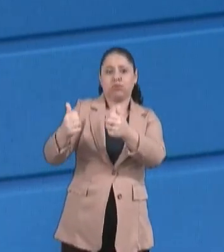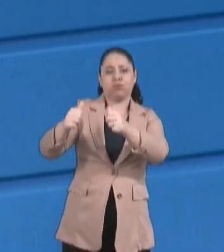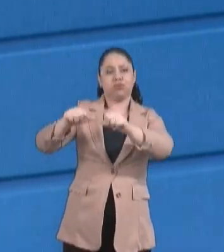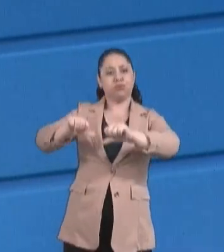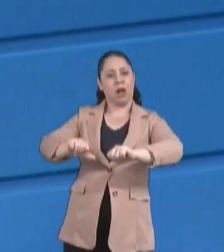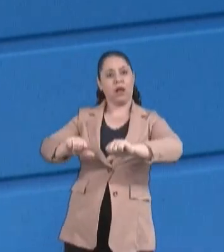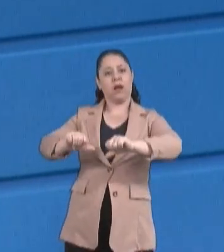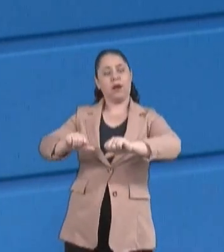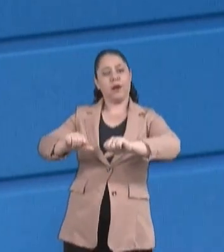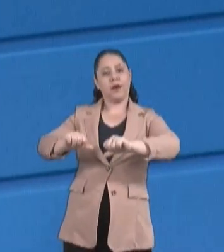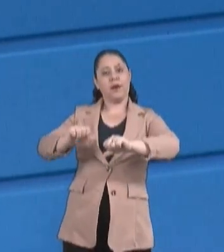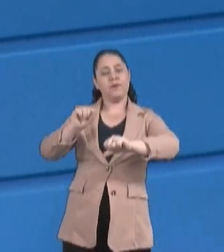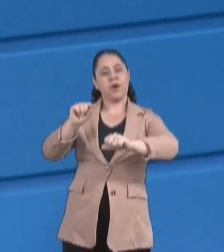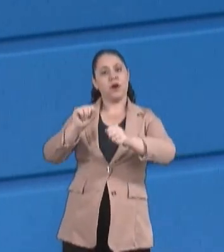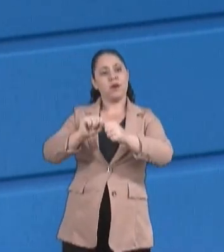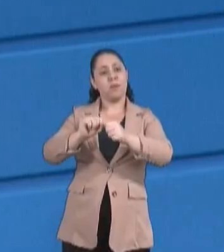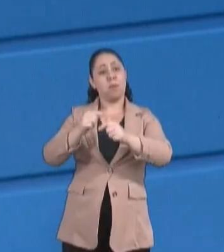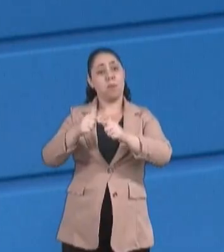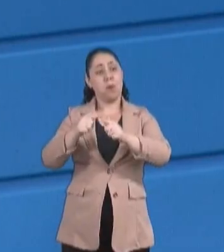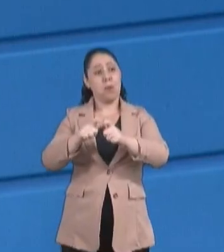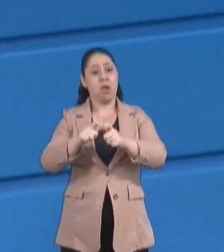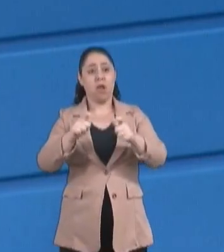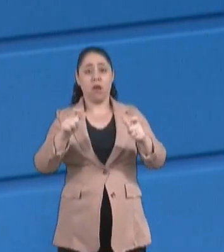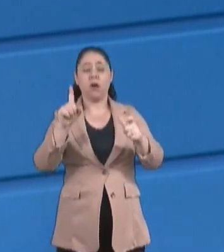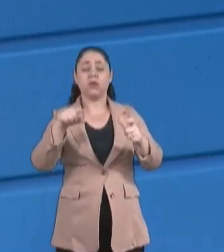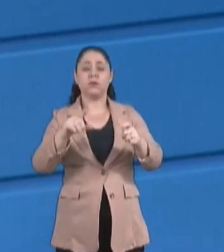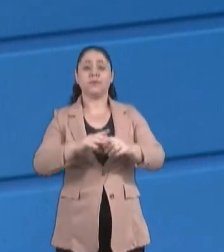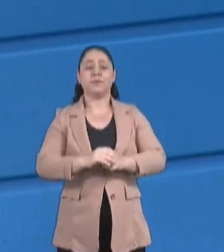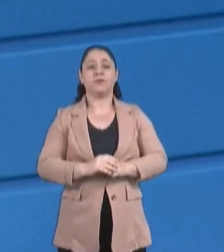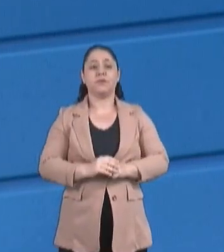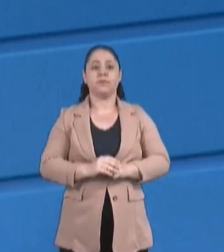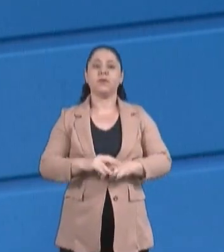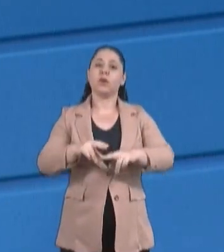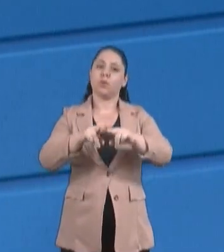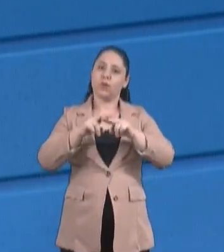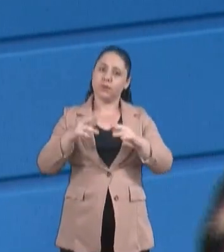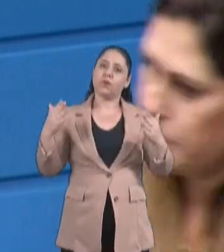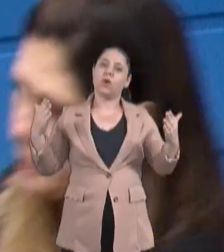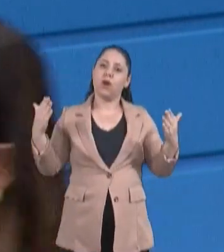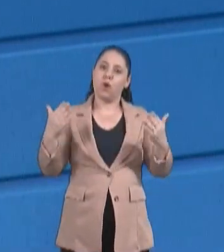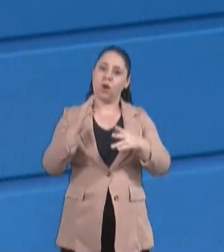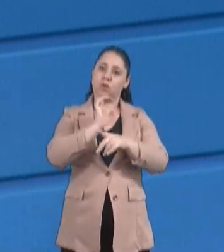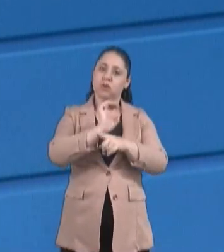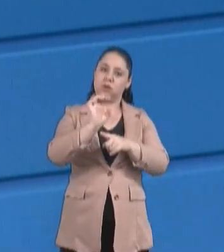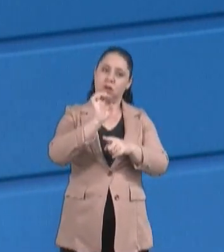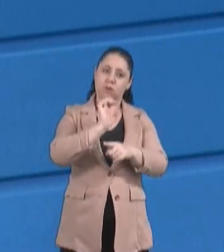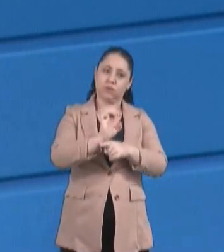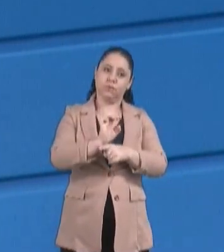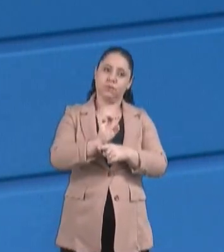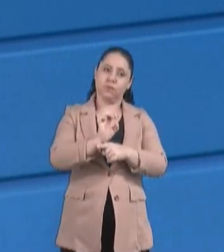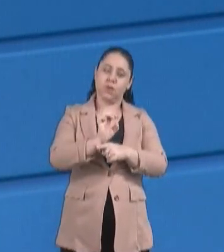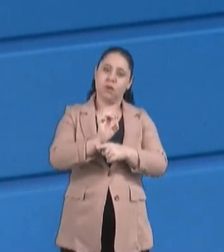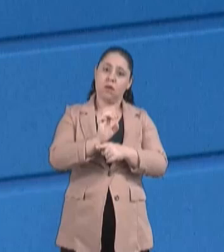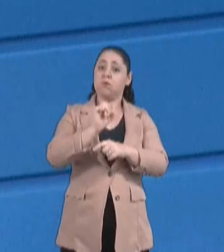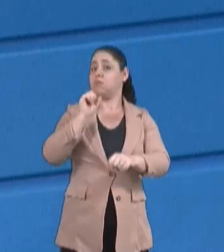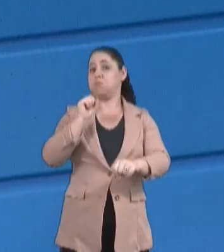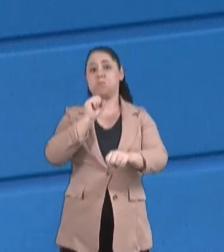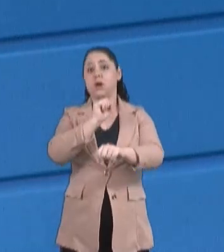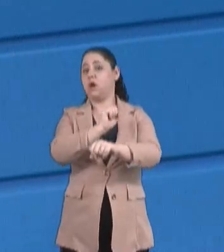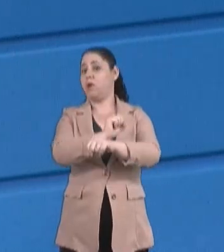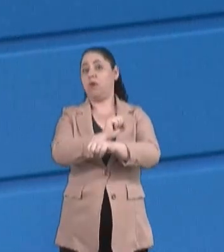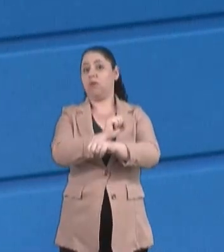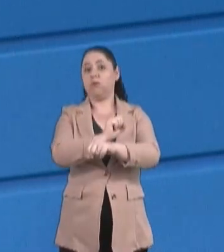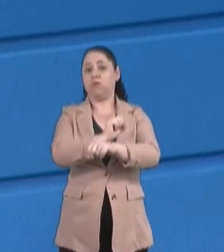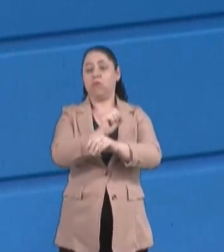se agravando, torna-se um problema ainda maior, né? Então agora o Estado